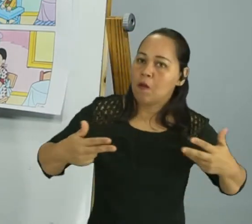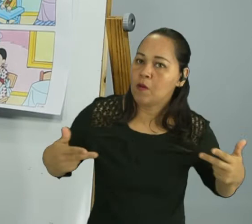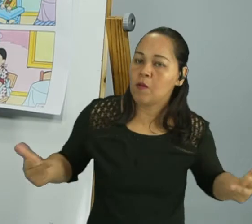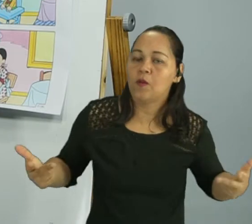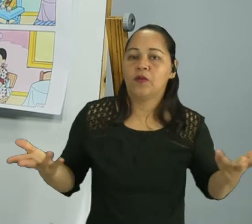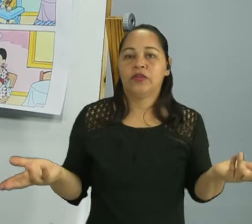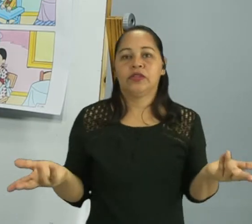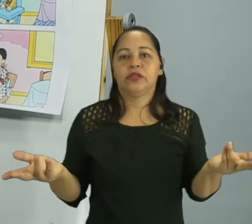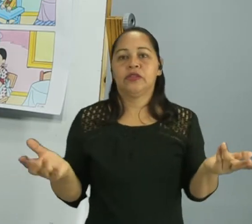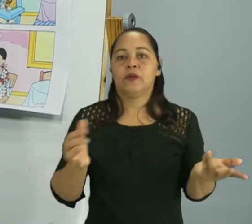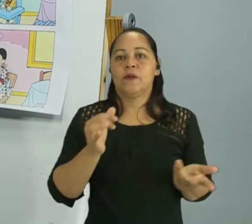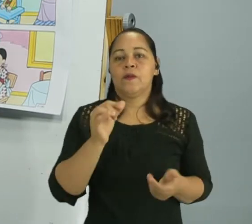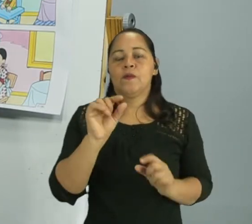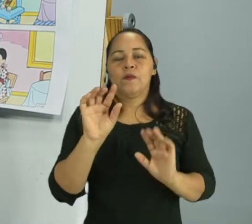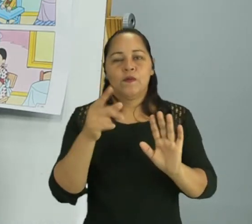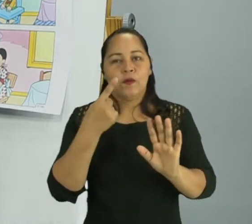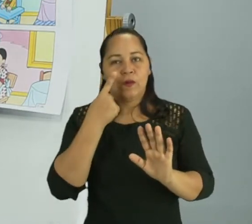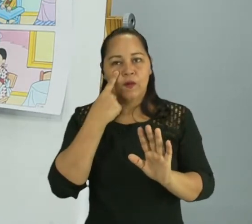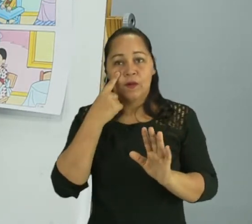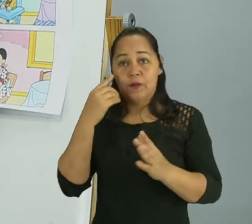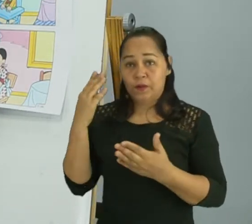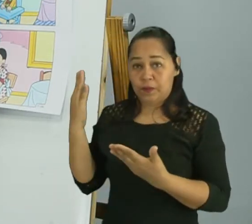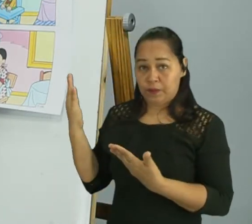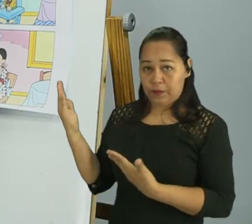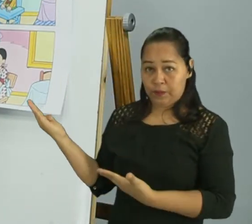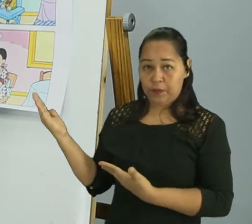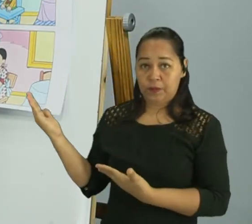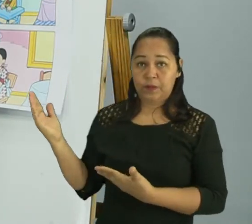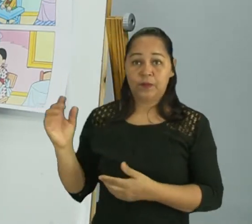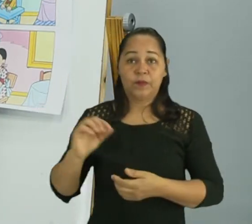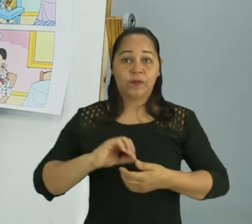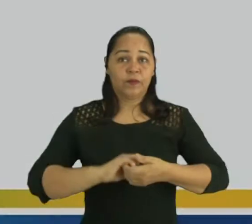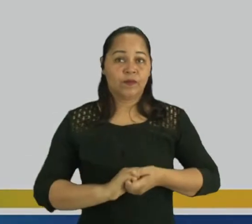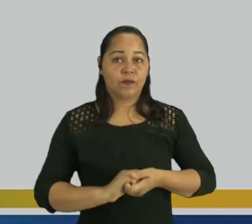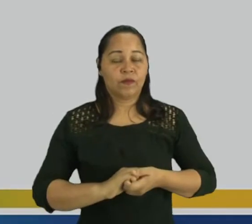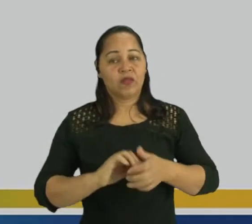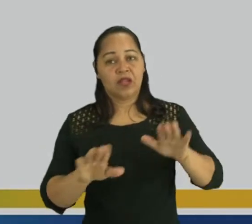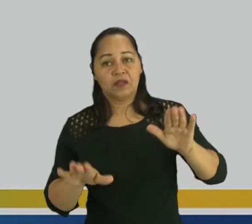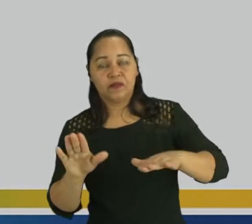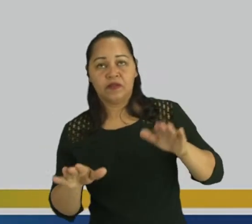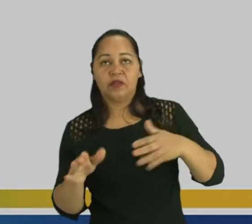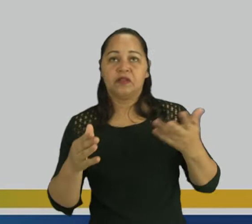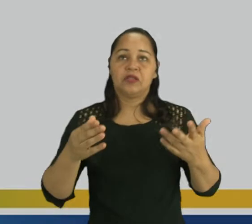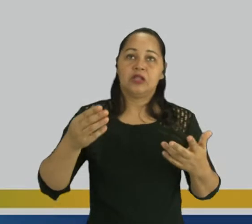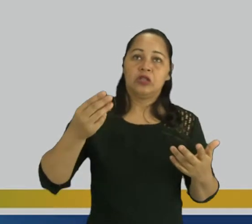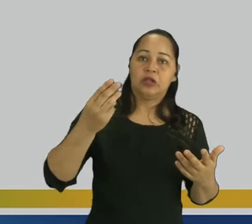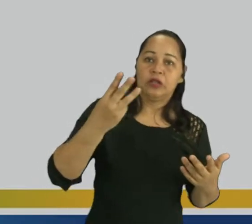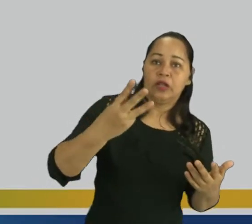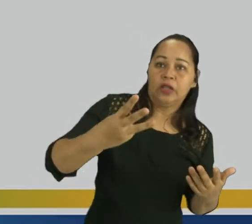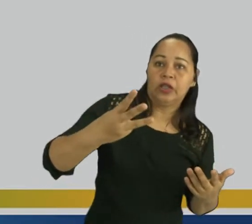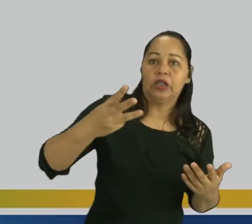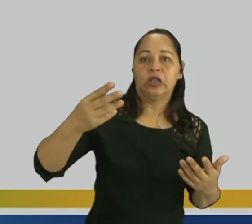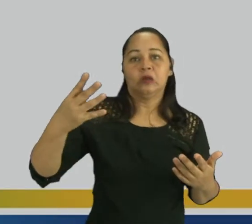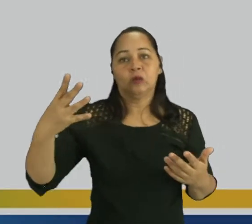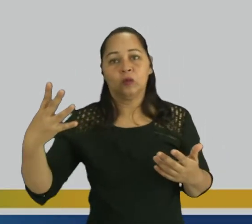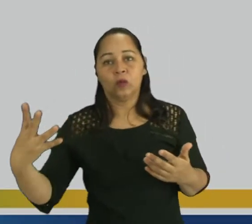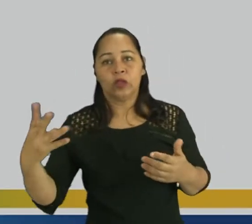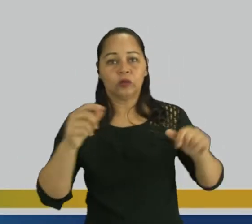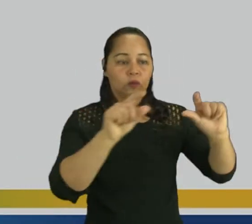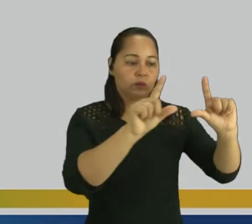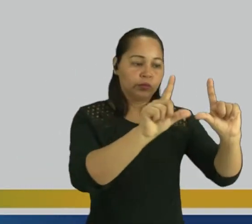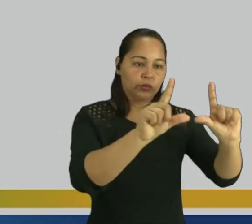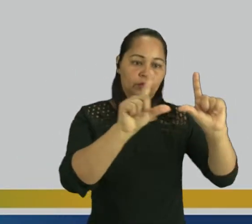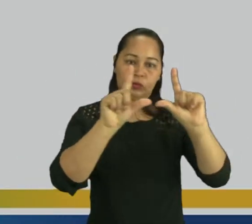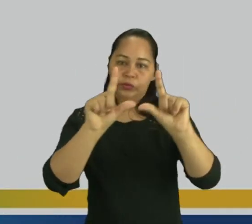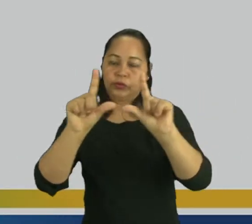acontecimento, algo. Geralmente, ó, continuando aí, ó, observa aí, ó, geralmente com 3 ou 4 quadrinhos,